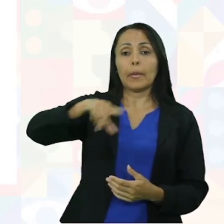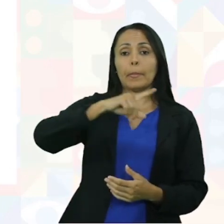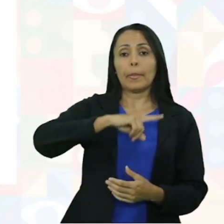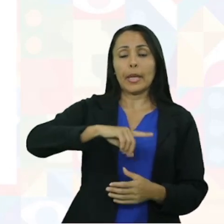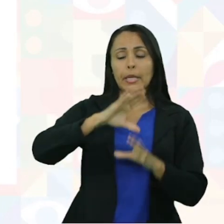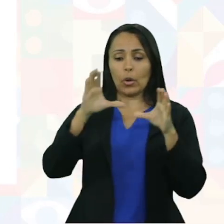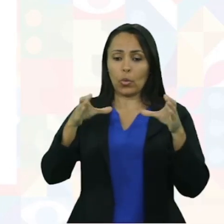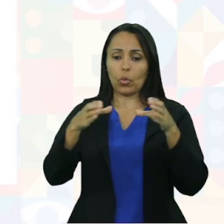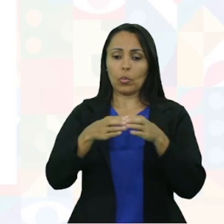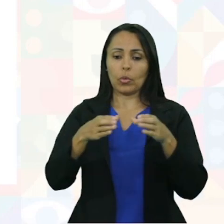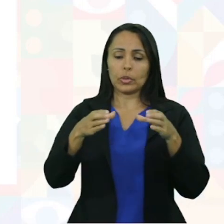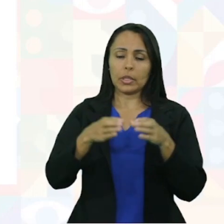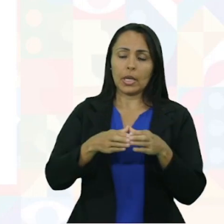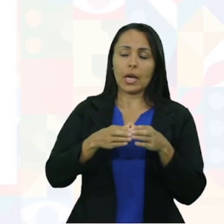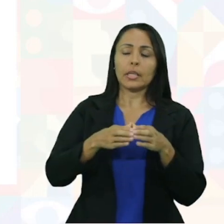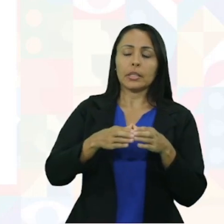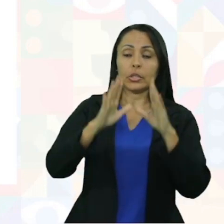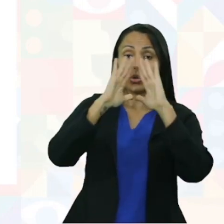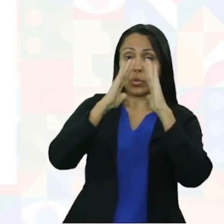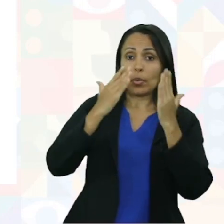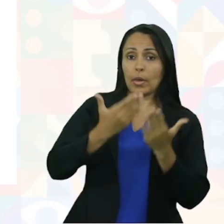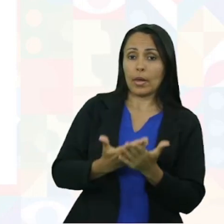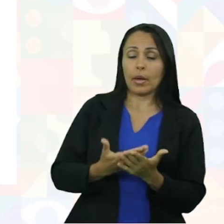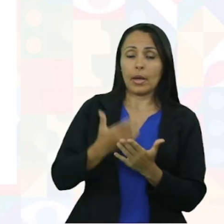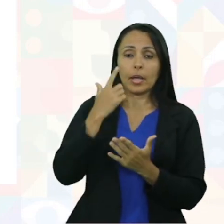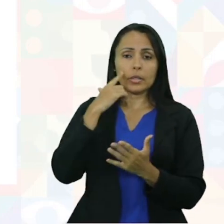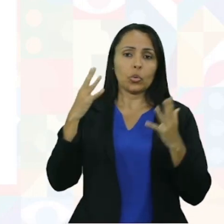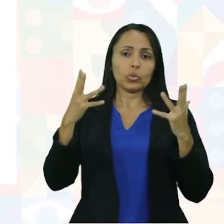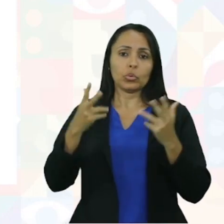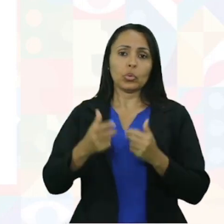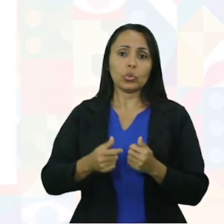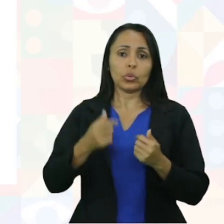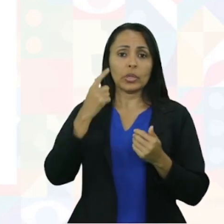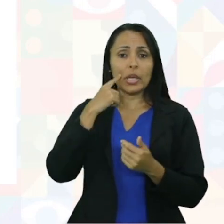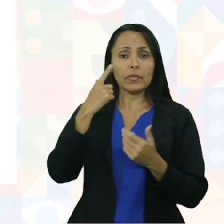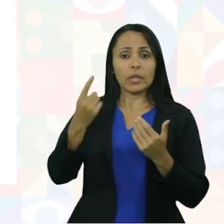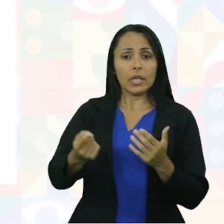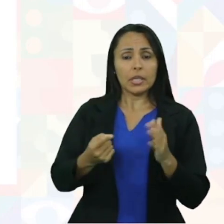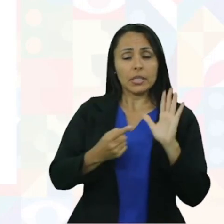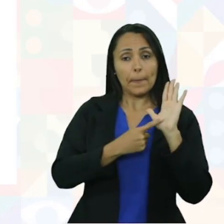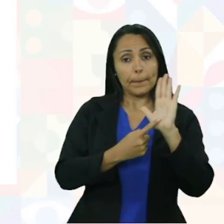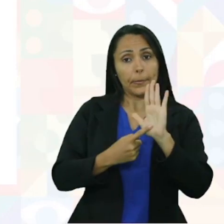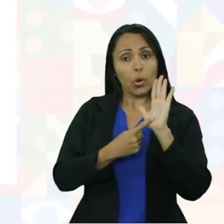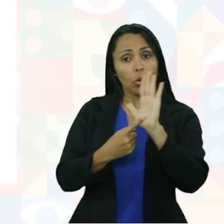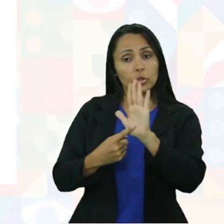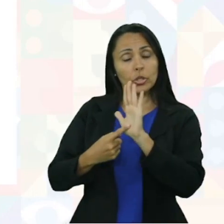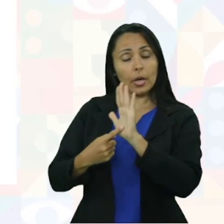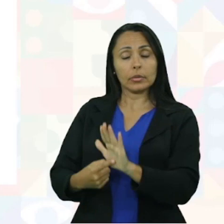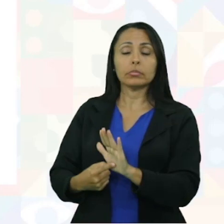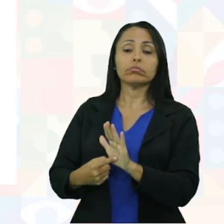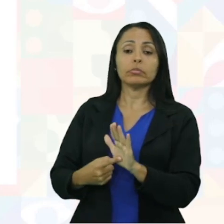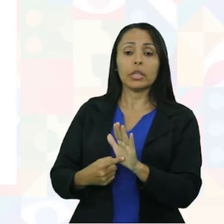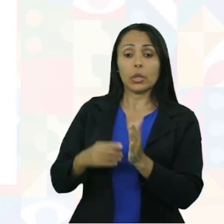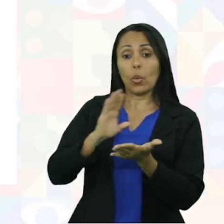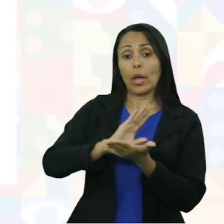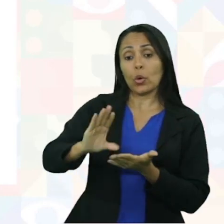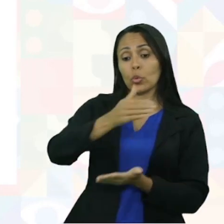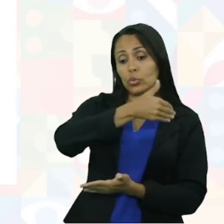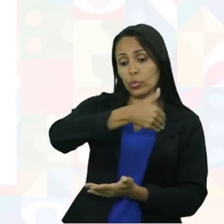o patrimônio deles. Então, tudo deve ser prestado contas, até porque são recursos públicos. Então, no que diz